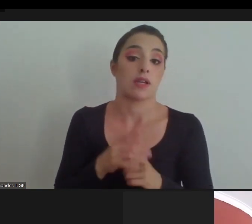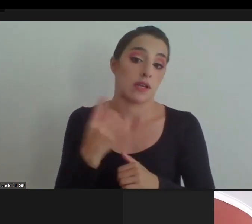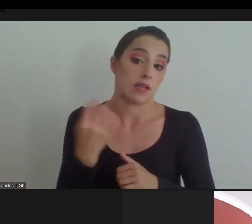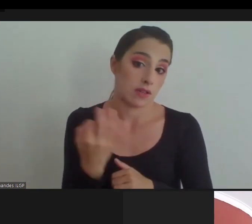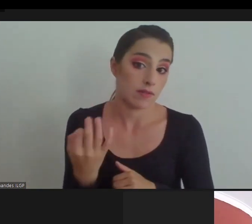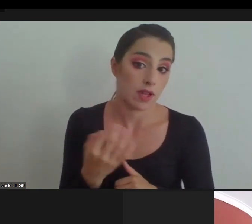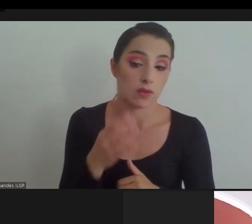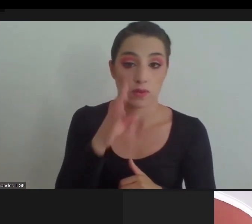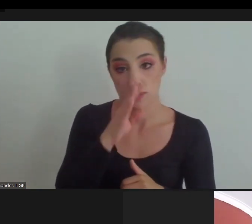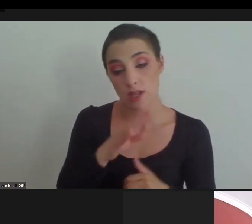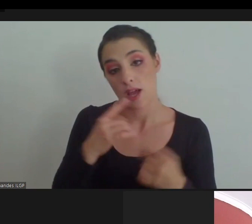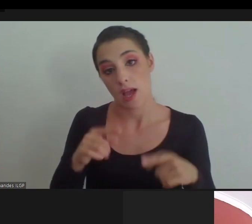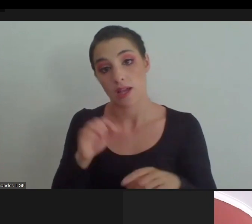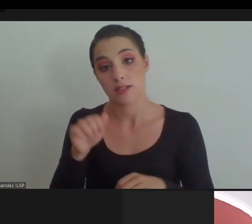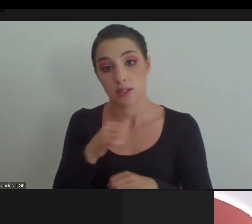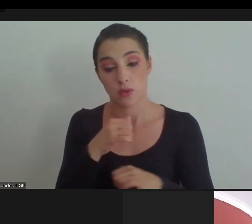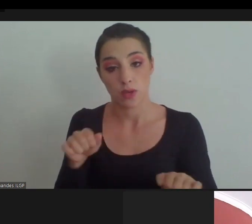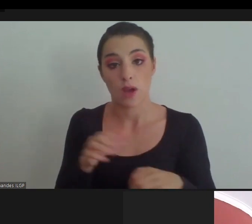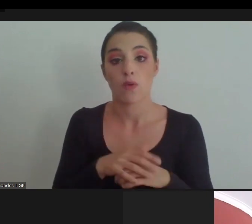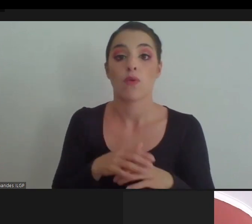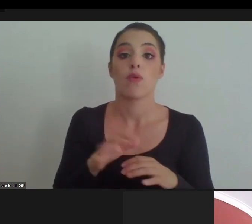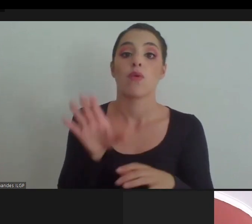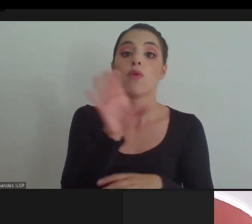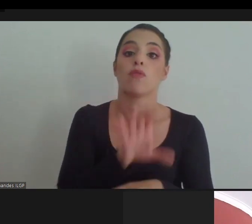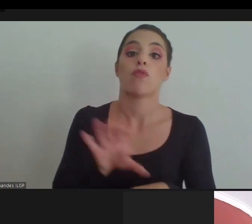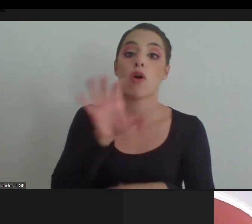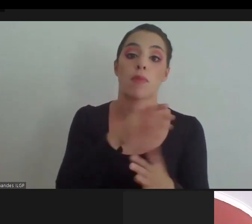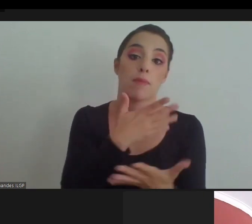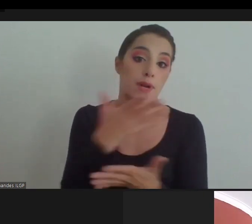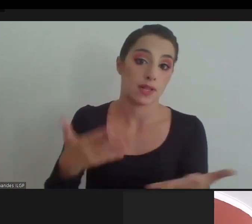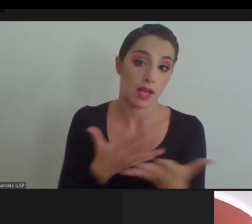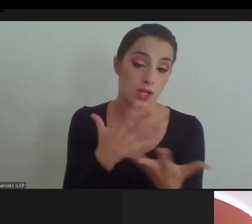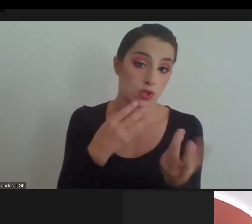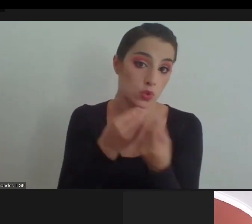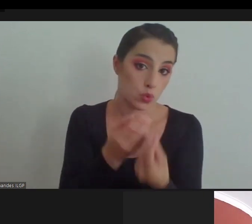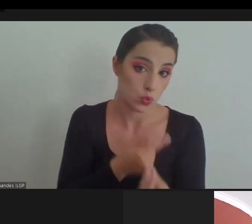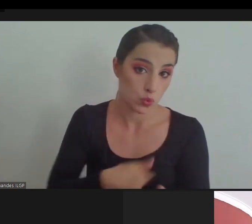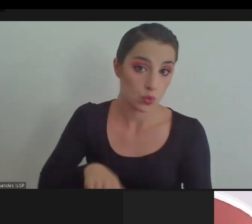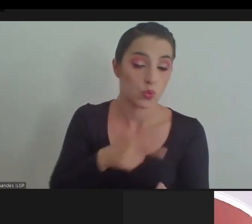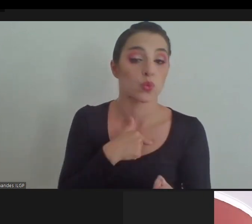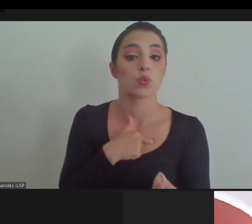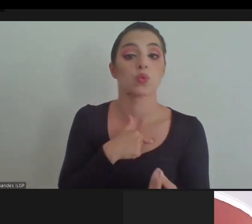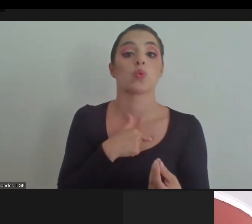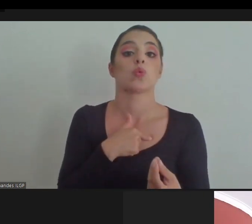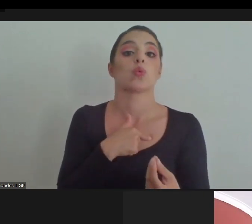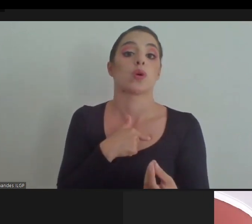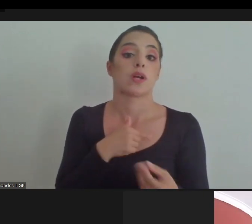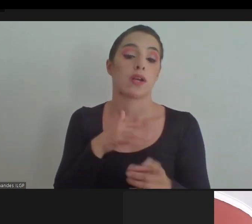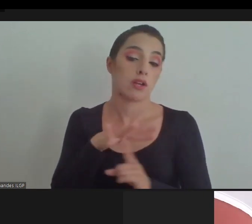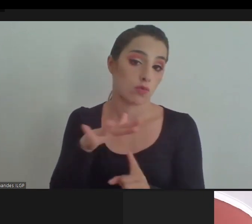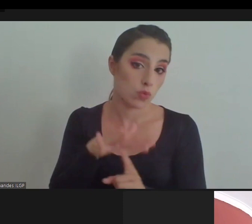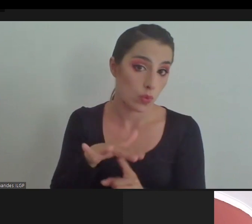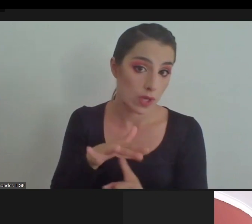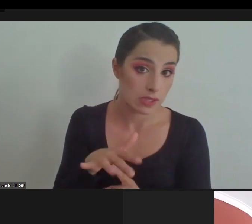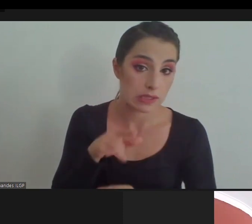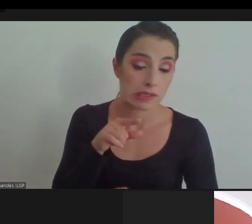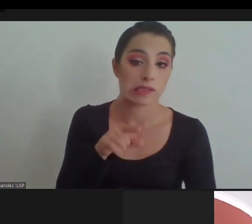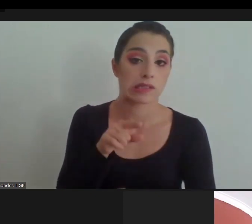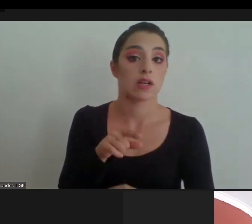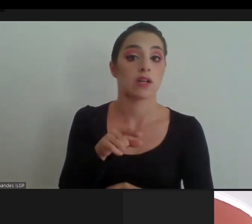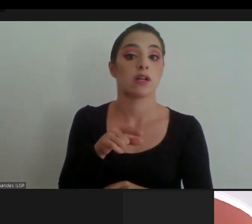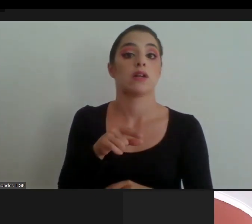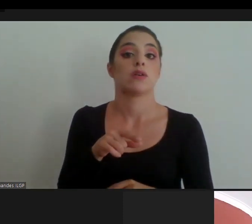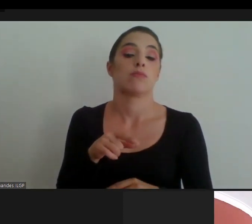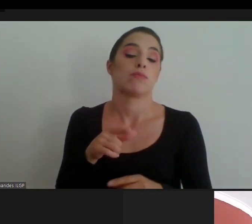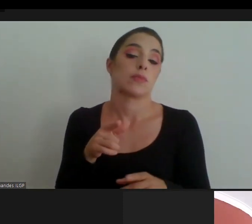se é que já têm forma de partilhar também connosco os impactos que a promoção da